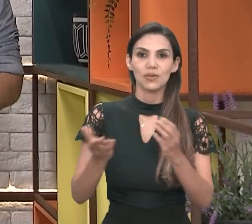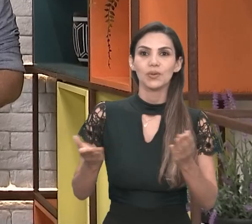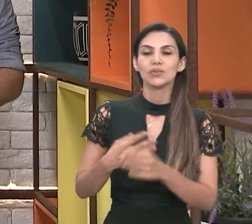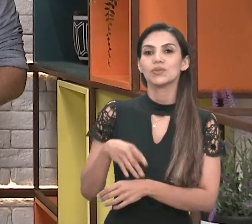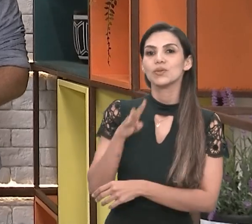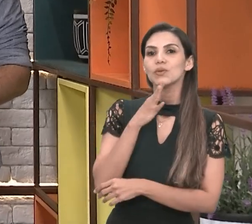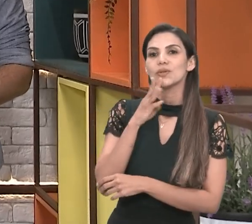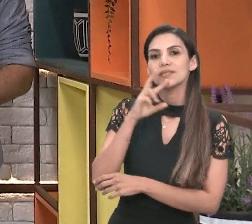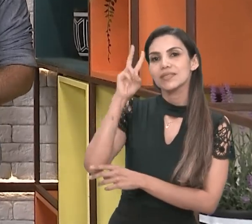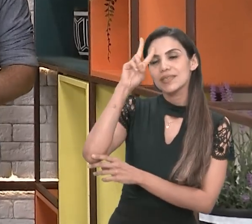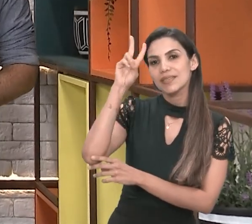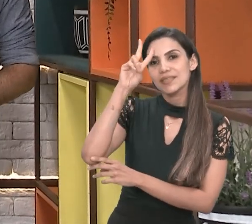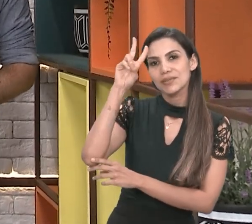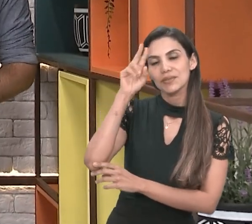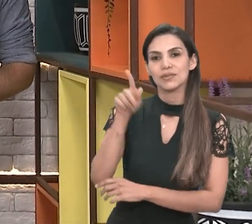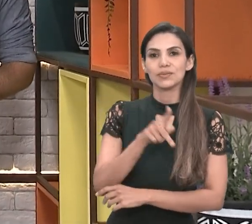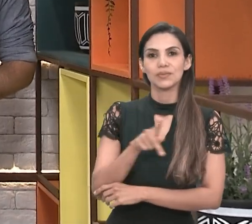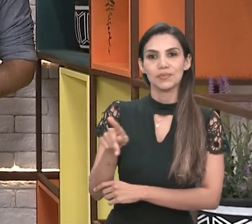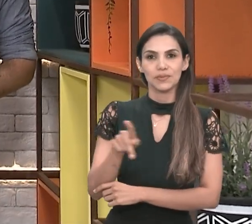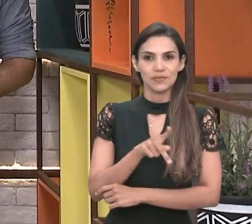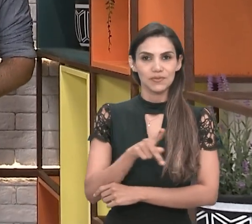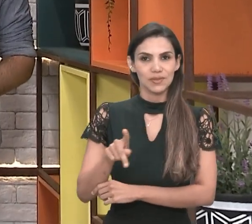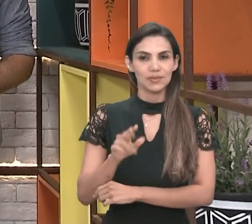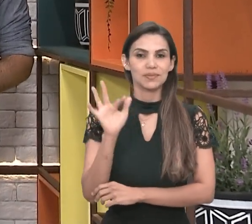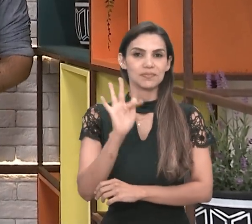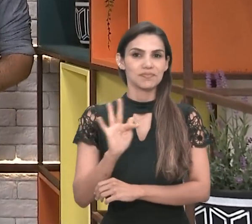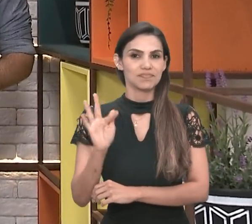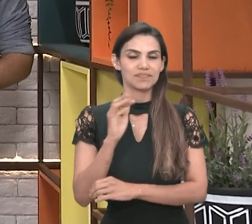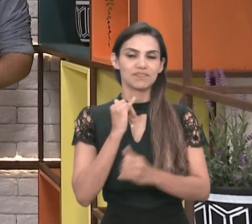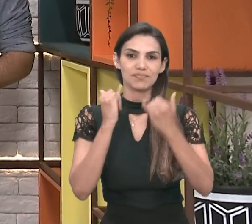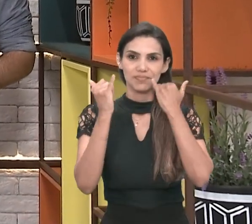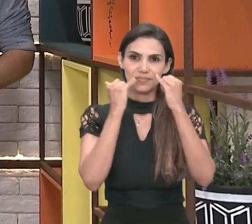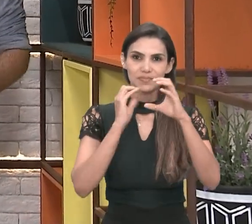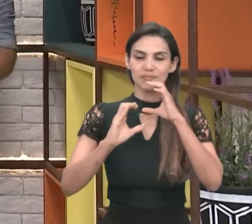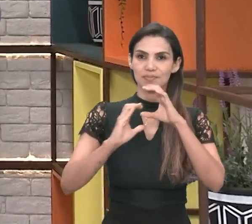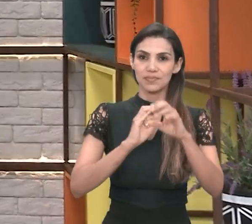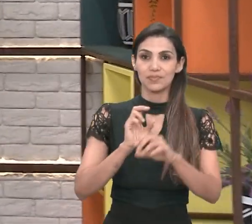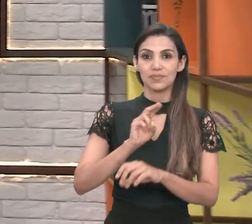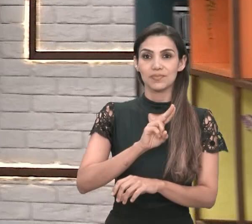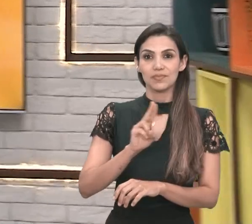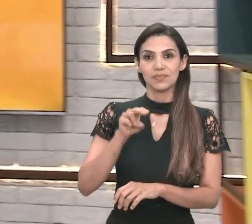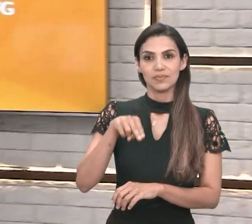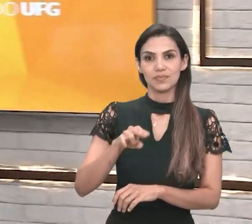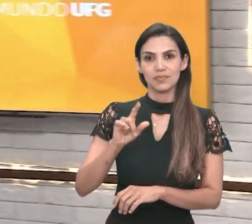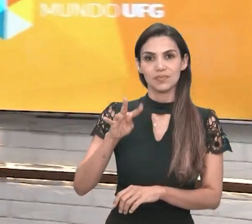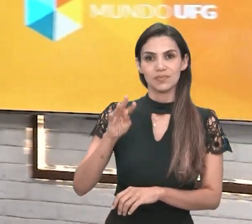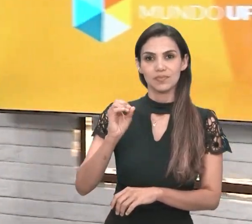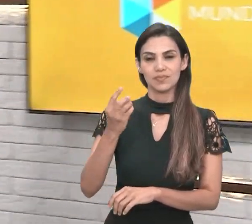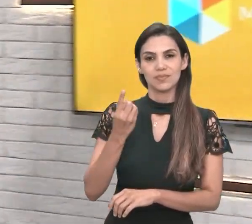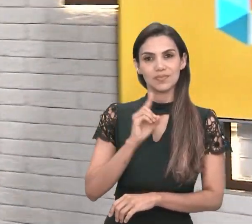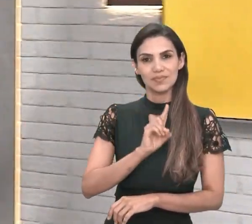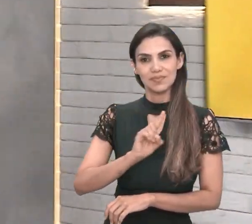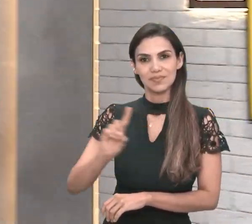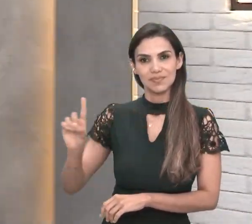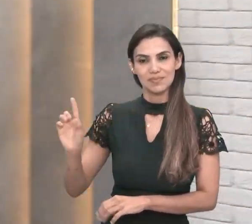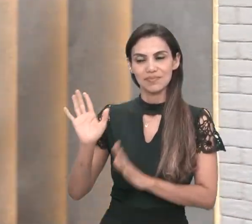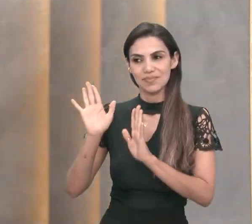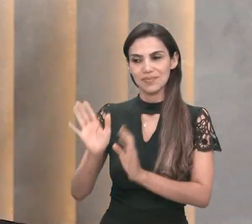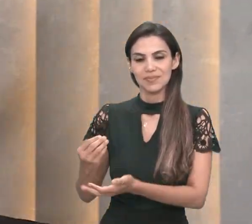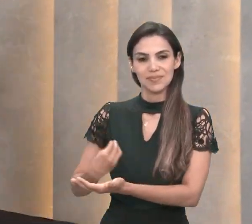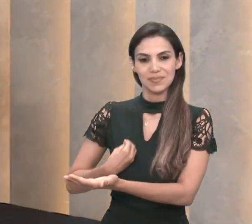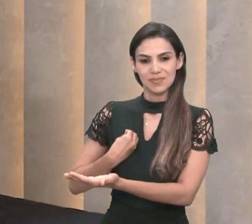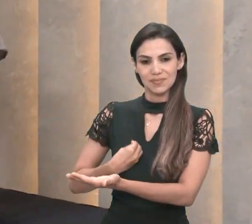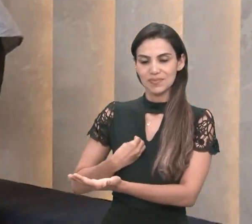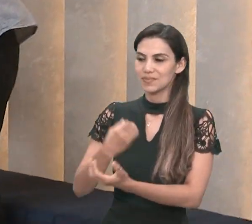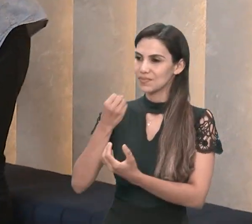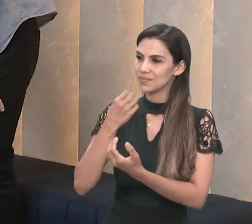professor da Faculdade de Informação e Comunicação, Newton Rocha. Já vou até caminhando aqui para o nosso outro lado do estúdio, ele já está aqui com a gente.